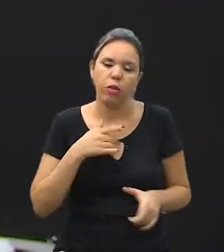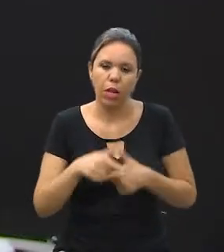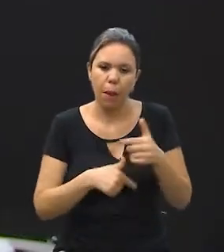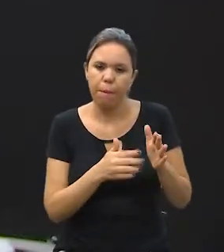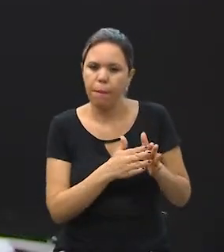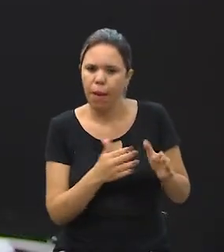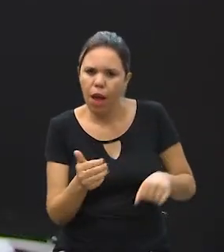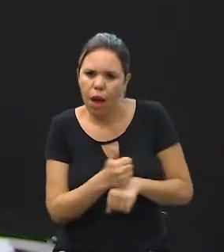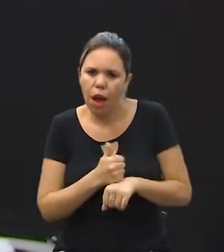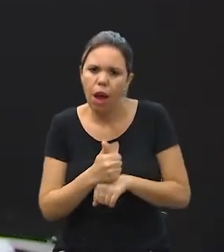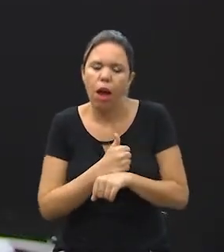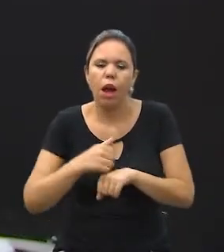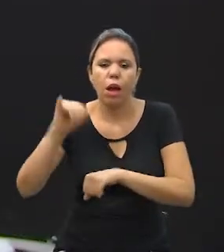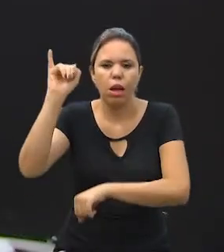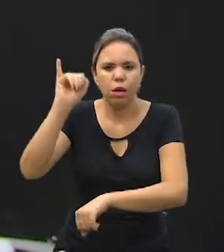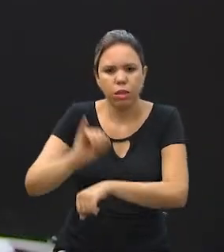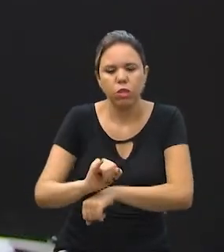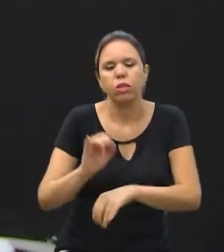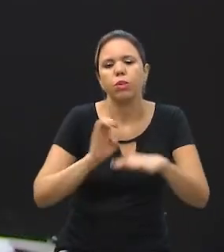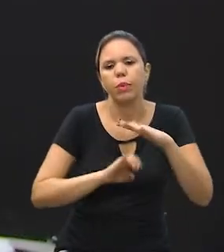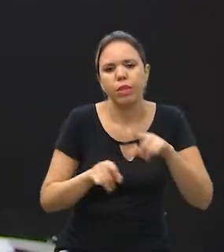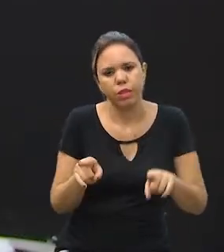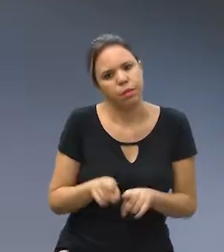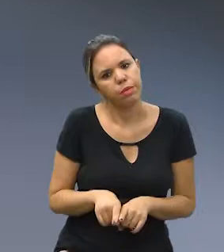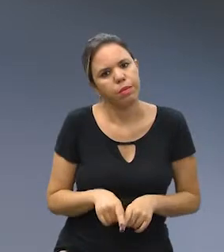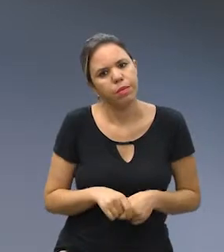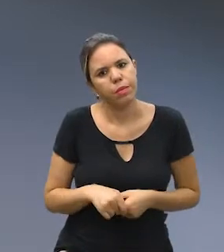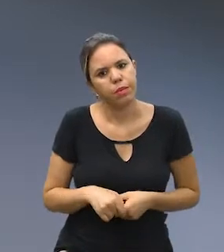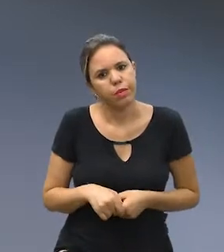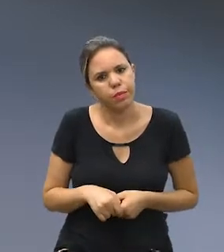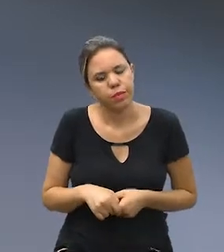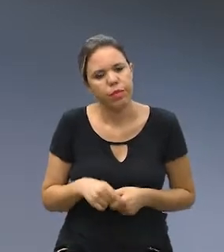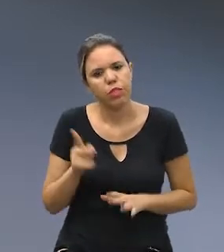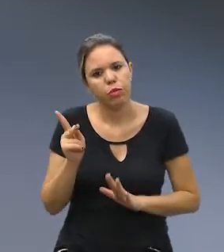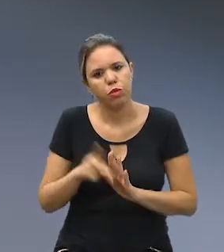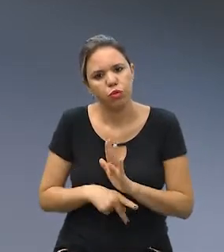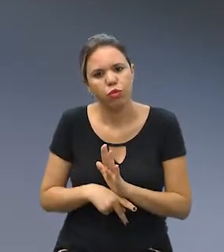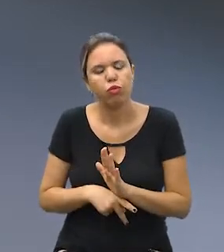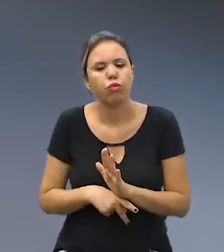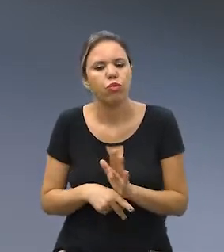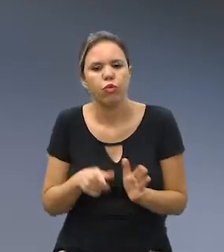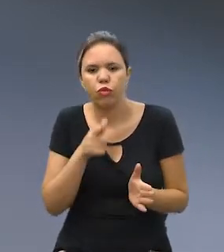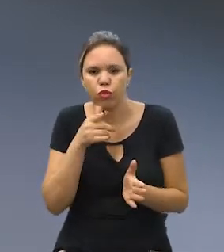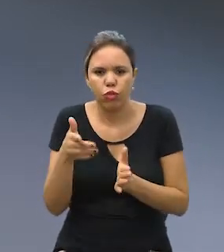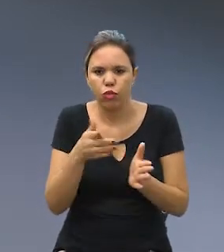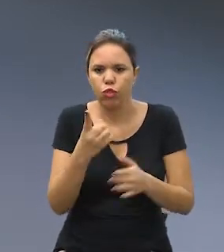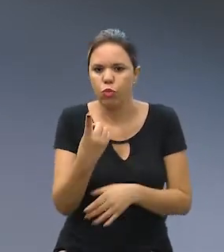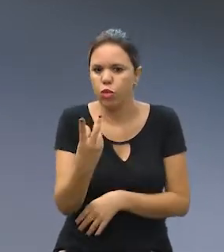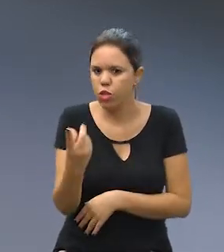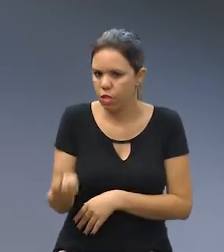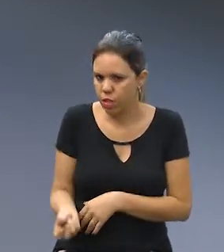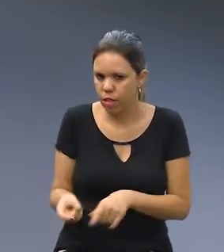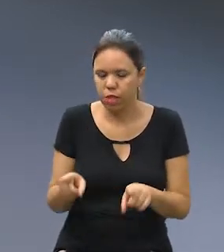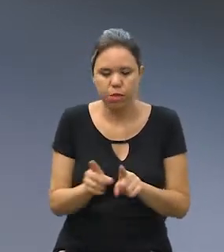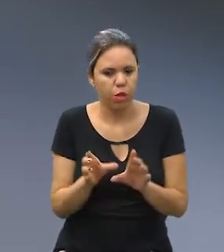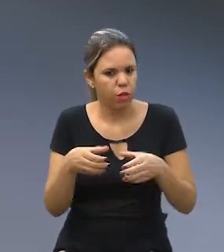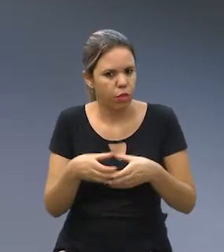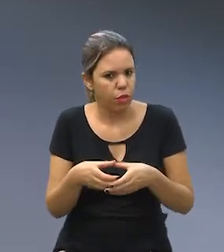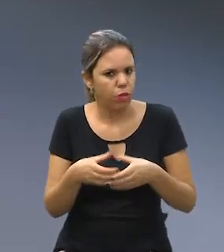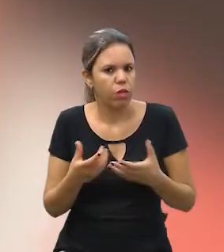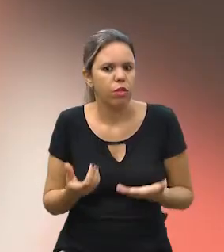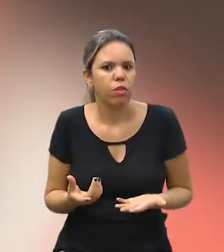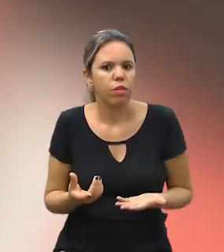carreira, inclusive em multinacionais, também do projeto do Rio 2016, do Comitê Organizador dos Jogos